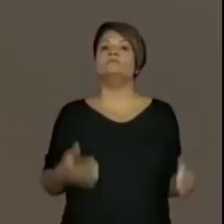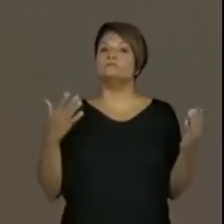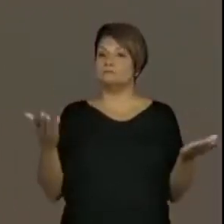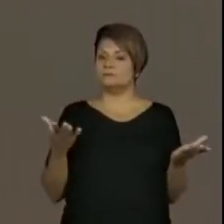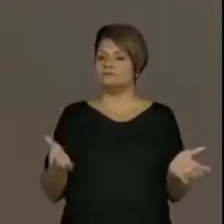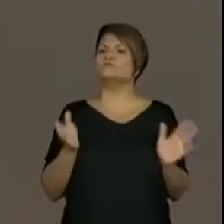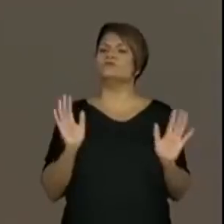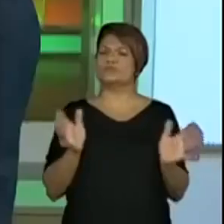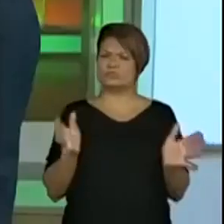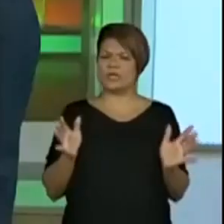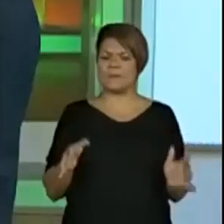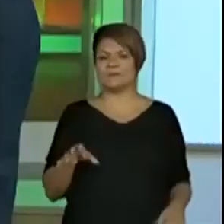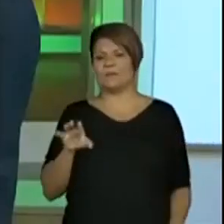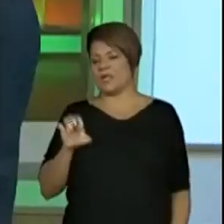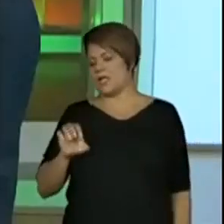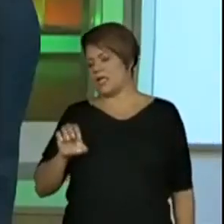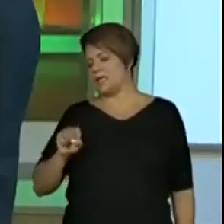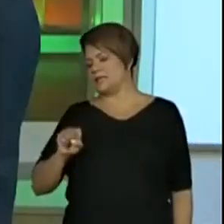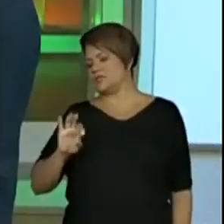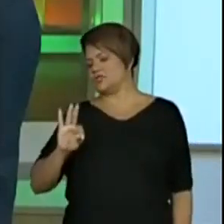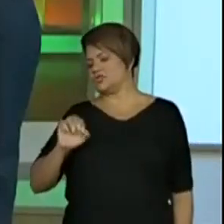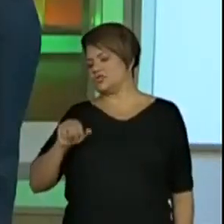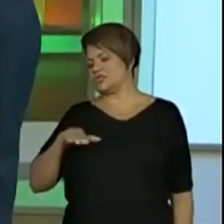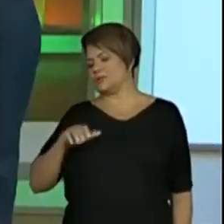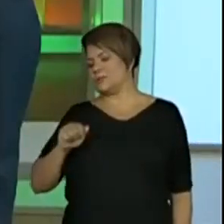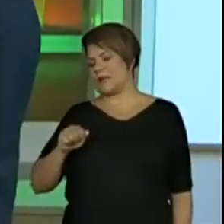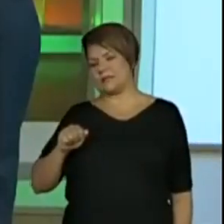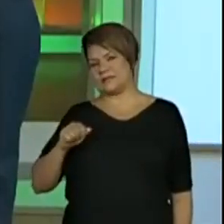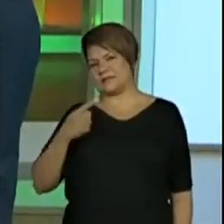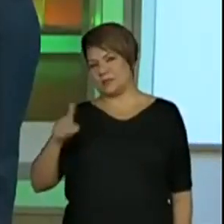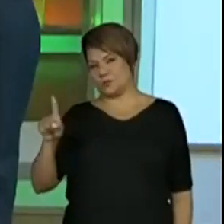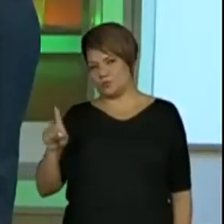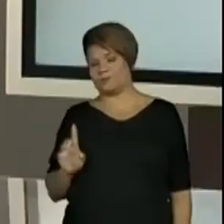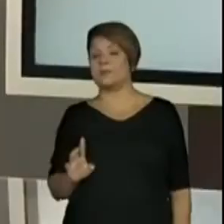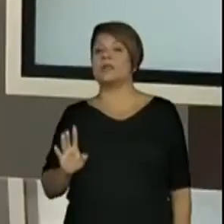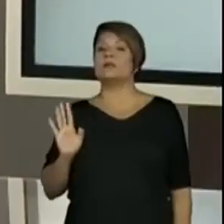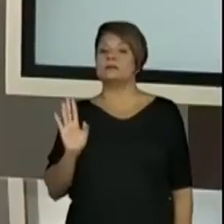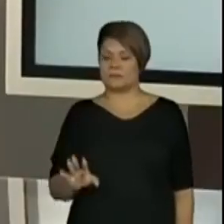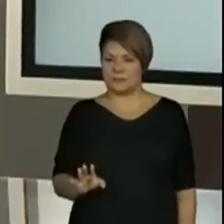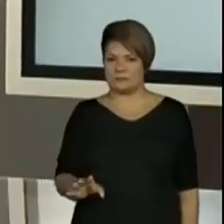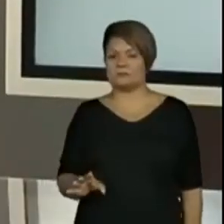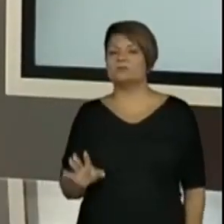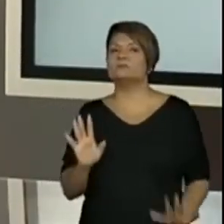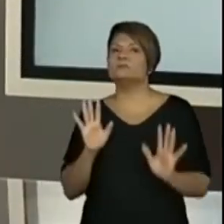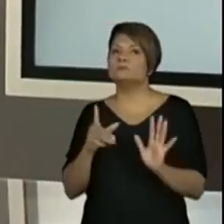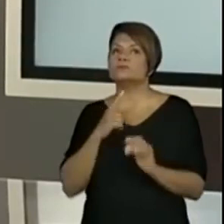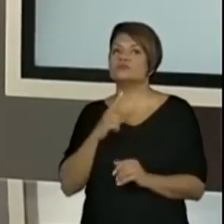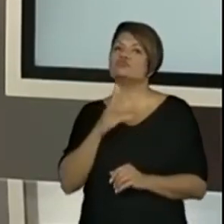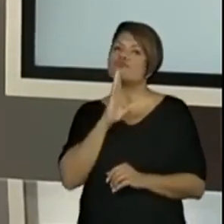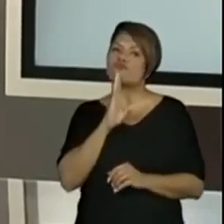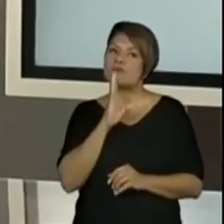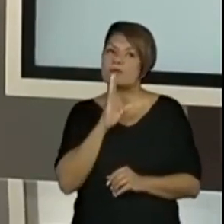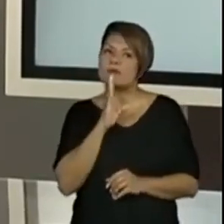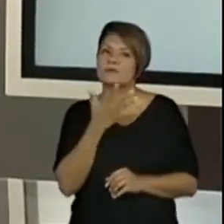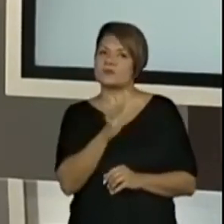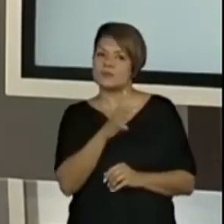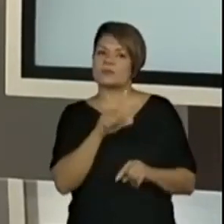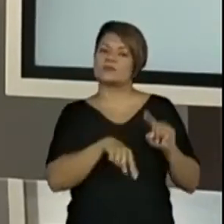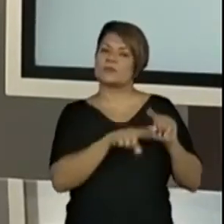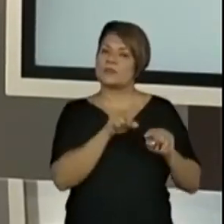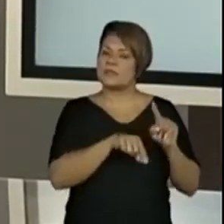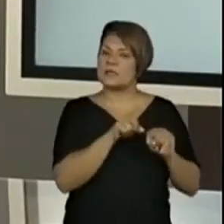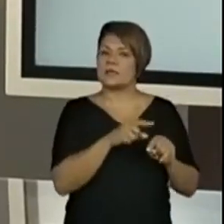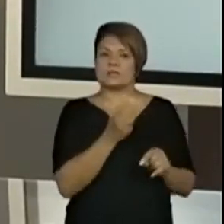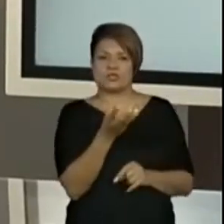já estimaram quando a gente estima, né? Sim. A gente trabalha ali com o que a gente tem de conhecimento sobre o material que a gente